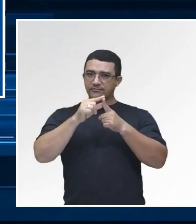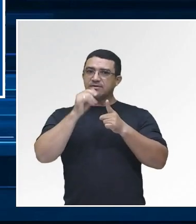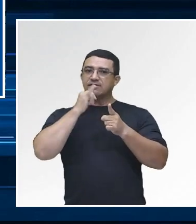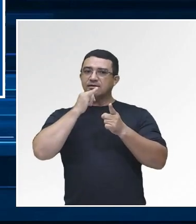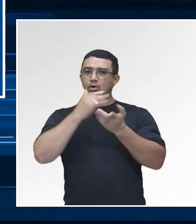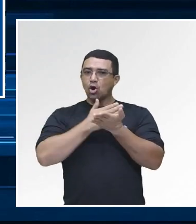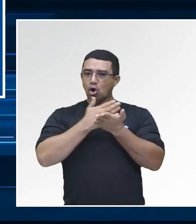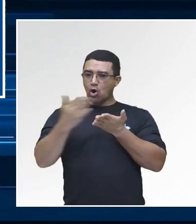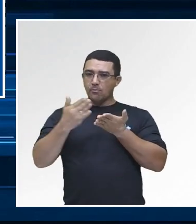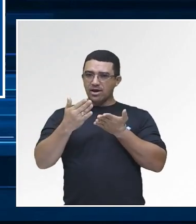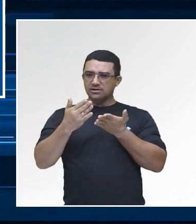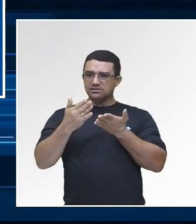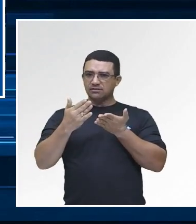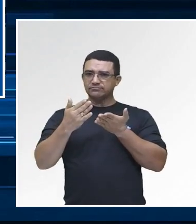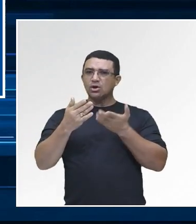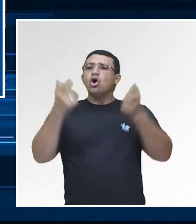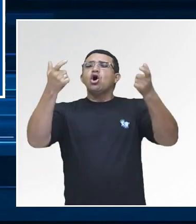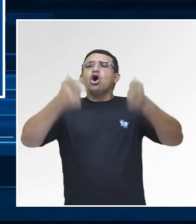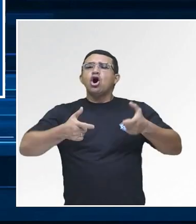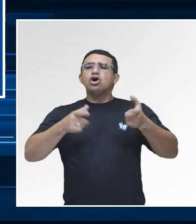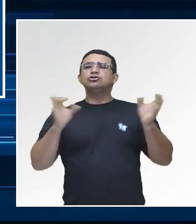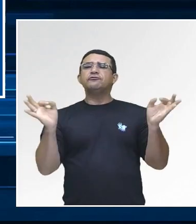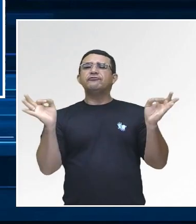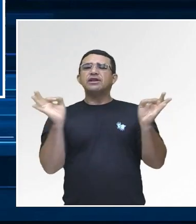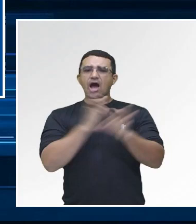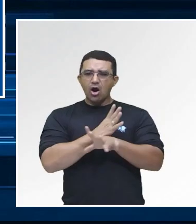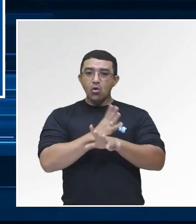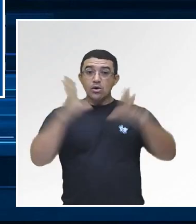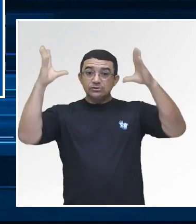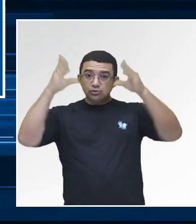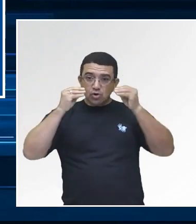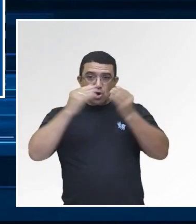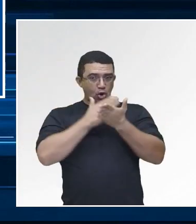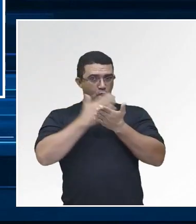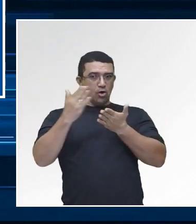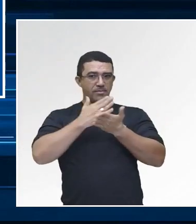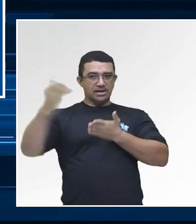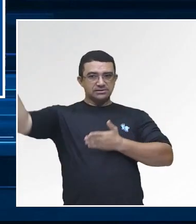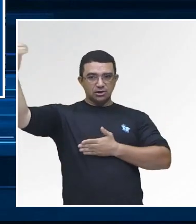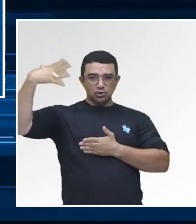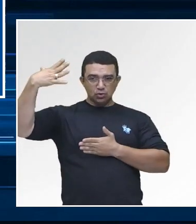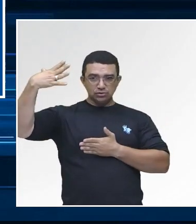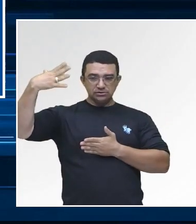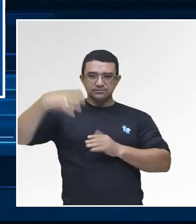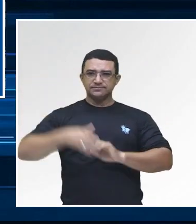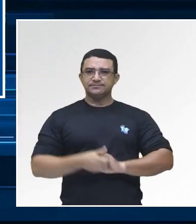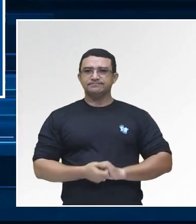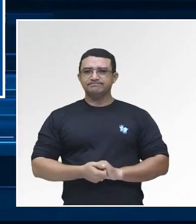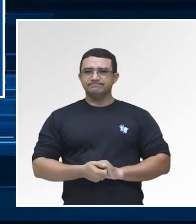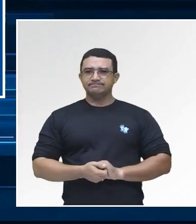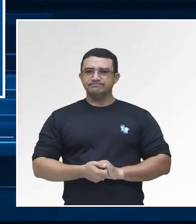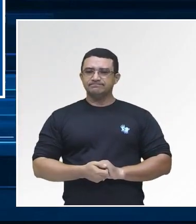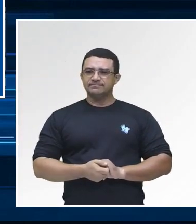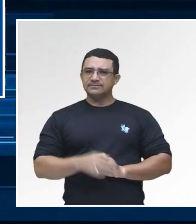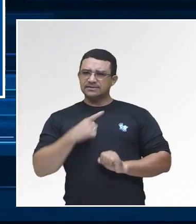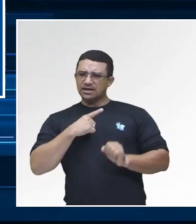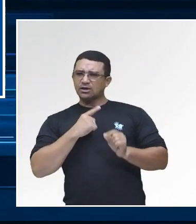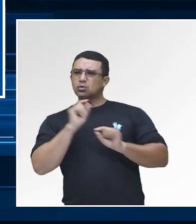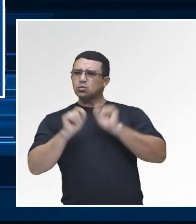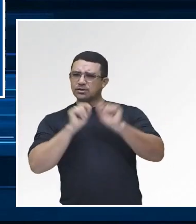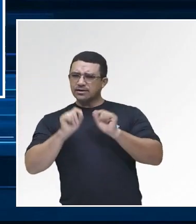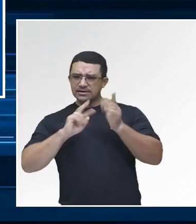frase onde termina a escuridão, começa a luz. Então, há esse sentido,